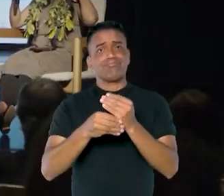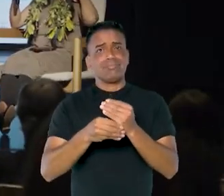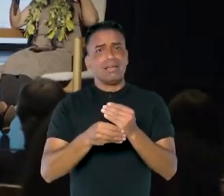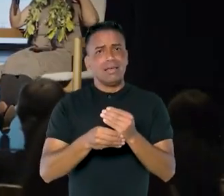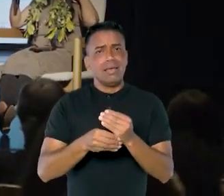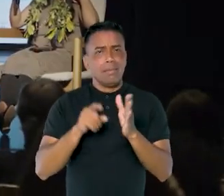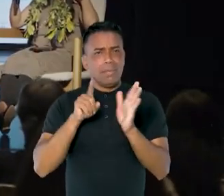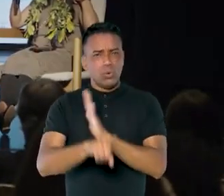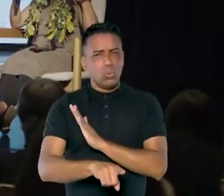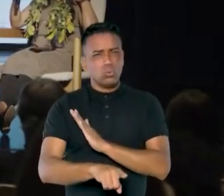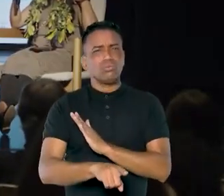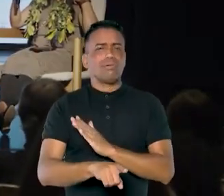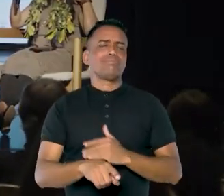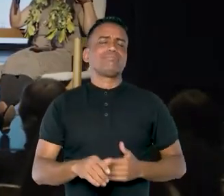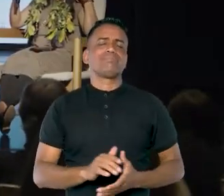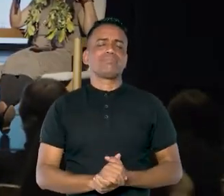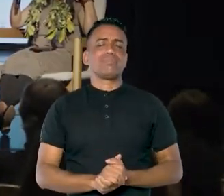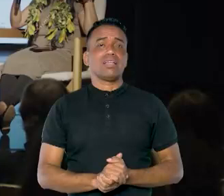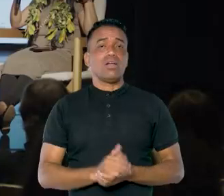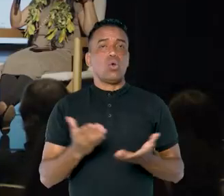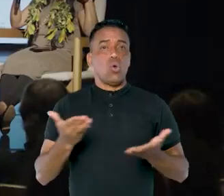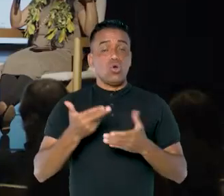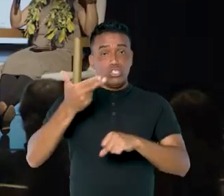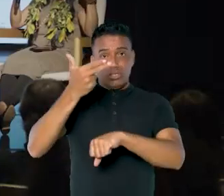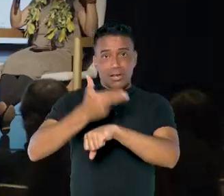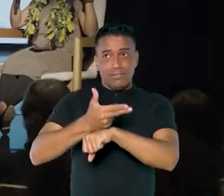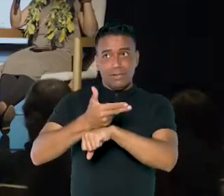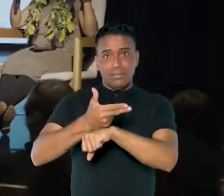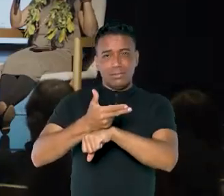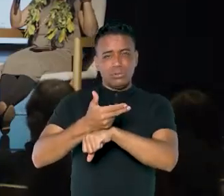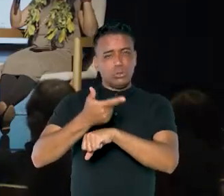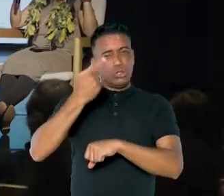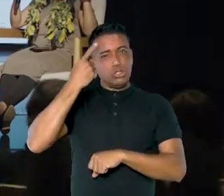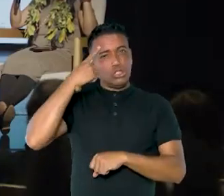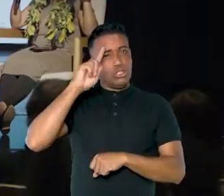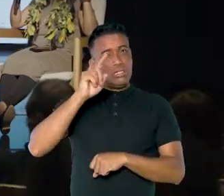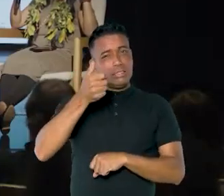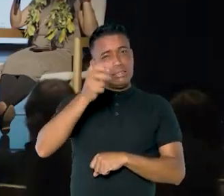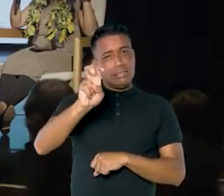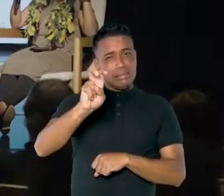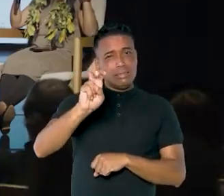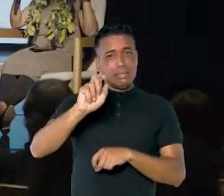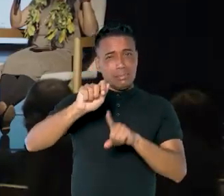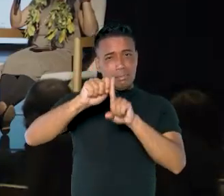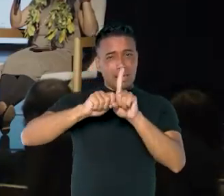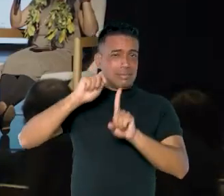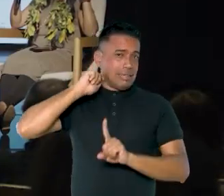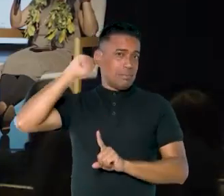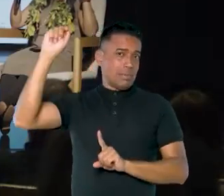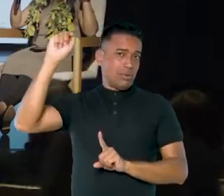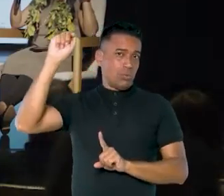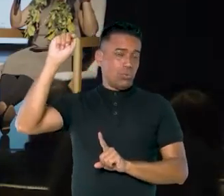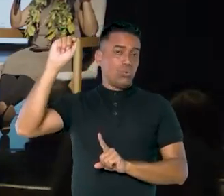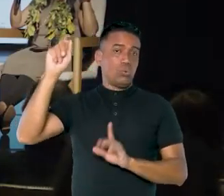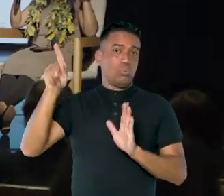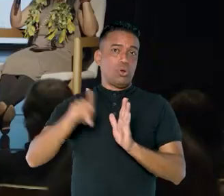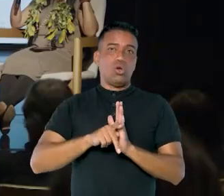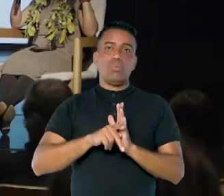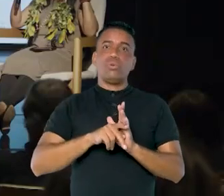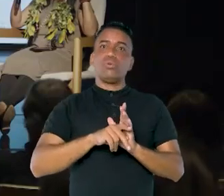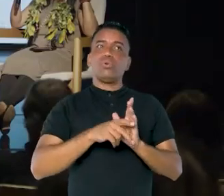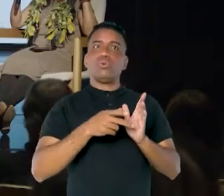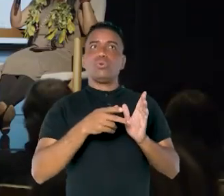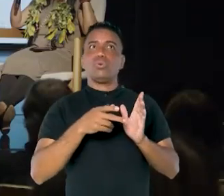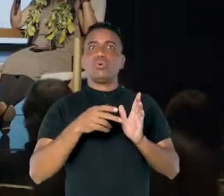essa pergunta. Né? A gente está hoje gravando dia 15 de abril. O acampamento Terra Livre encerrou